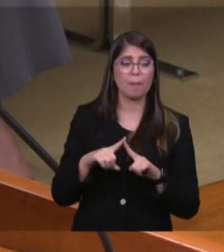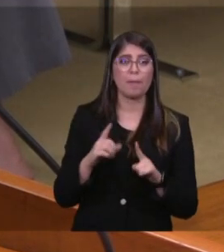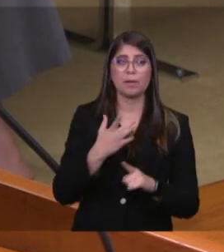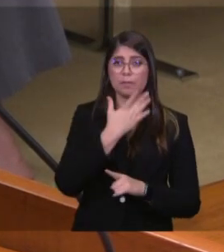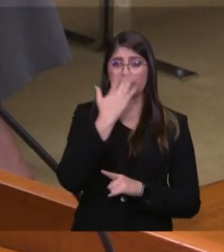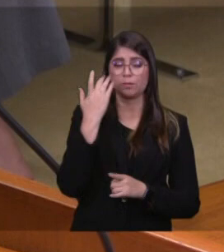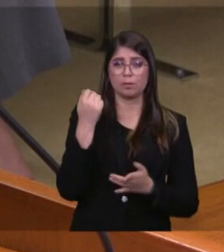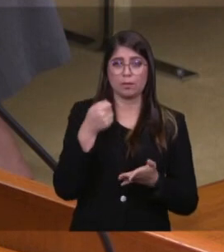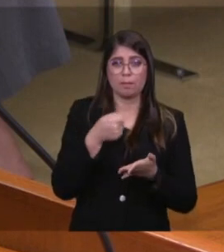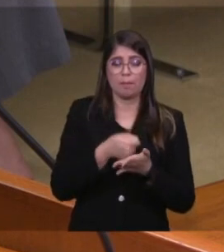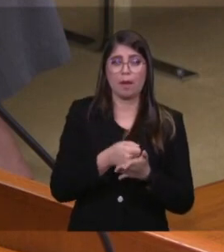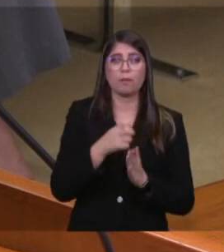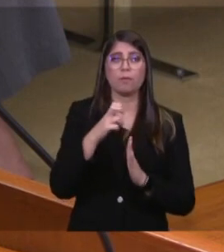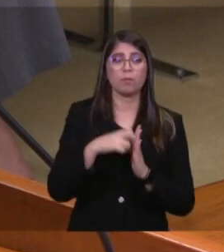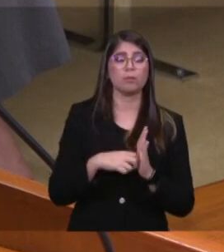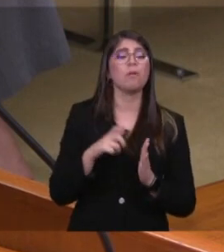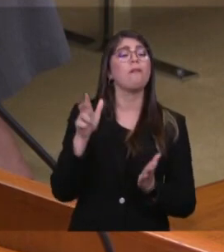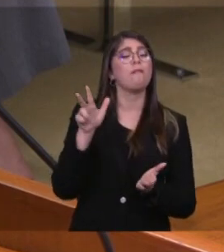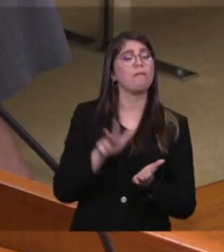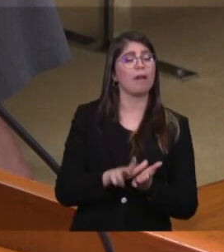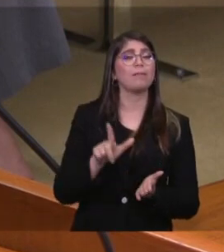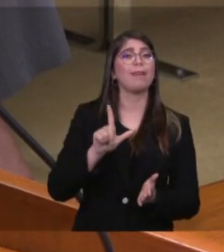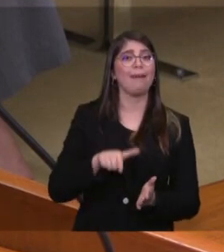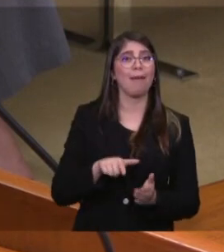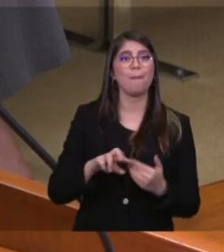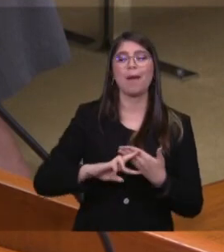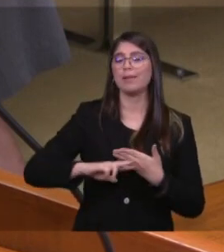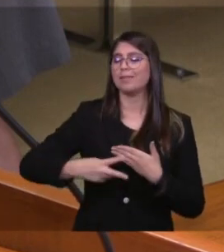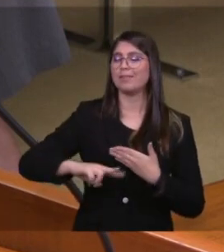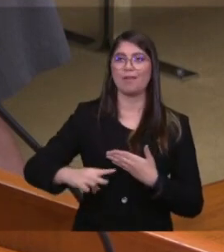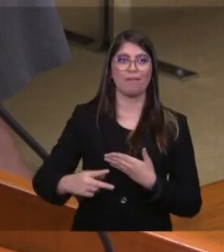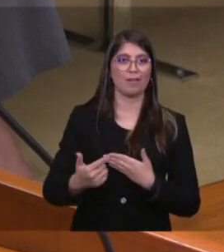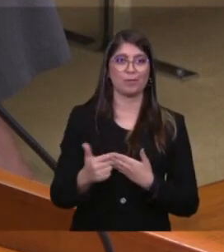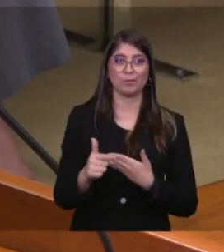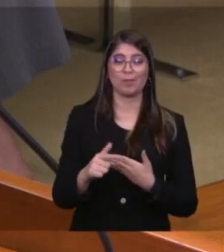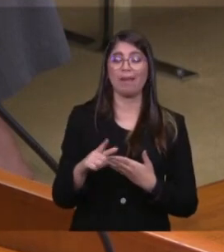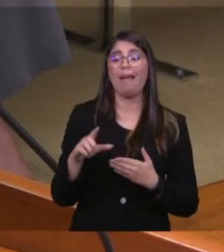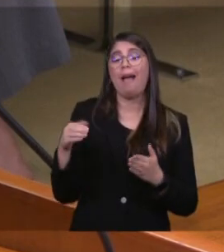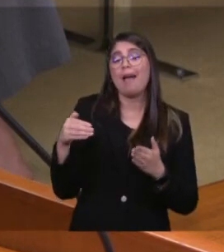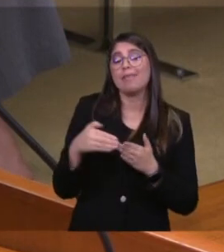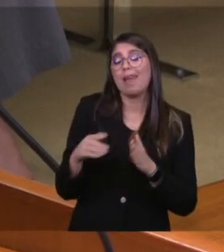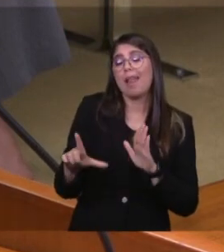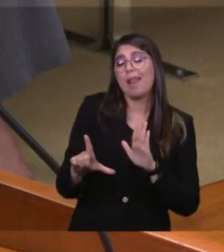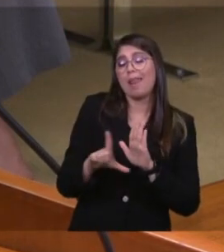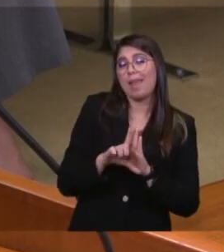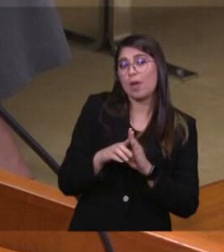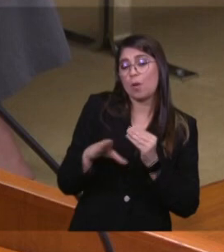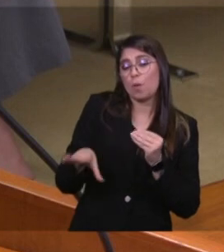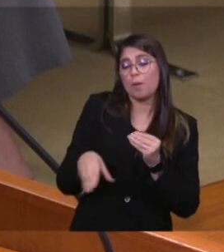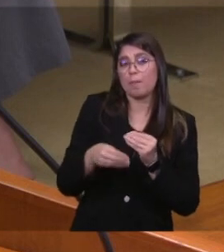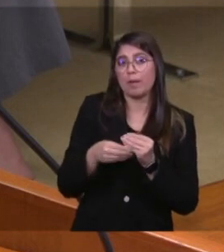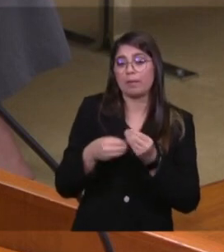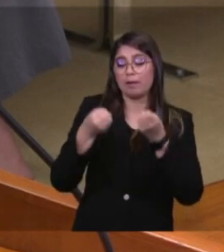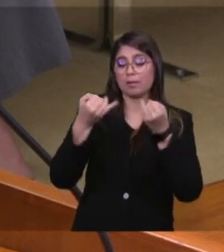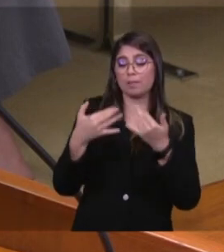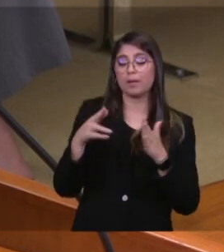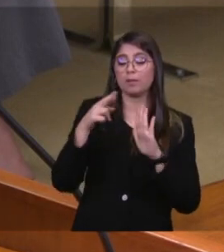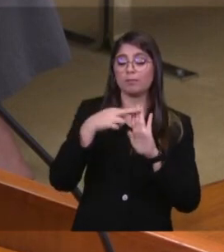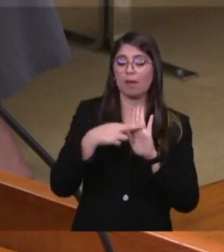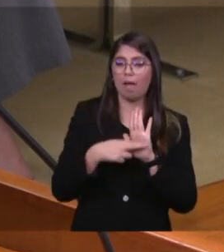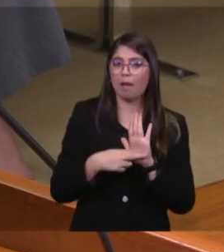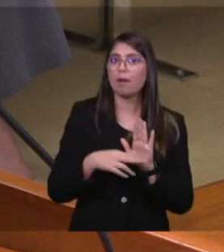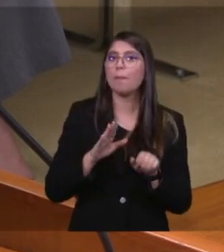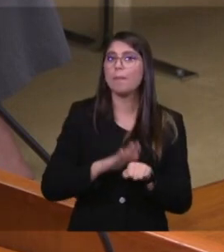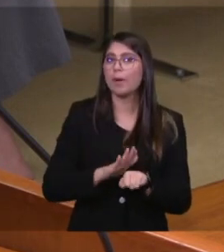do imposto, são válidas, mas não produzem efeitos enquanto não for editada a lei complementar dispondo sobre o assunto. O